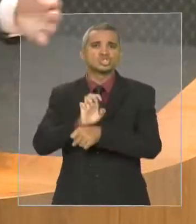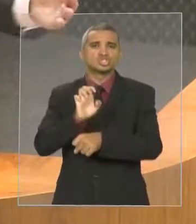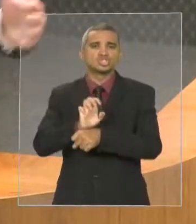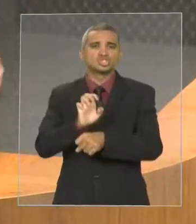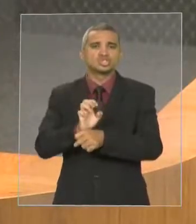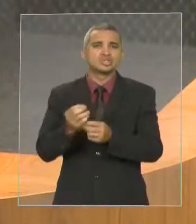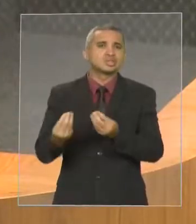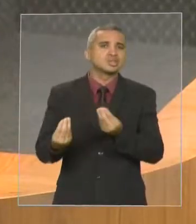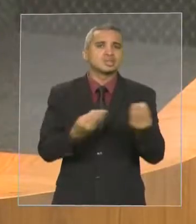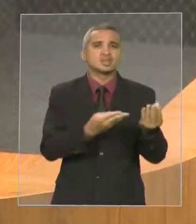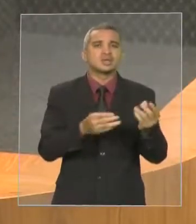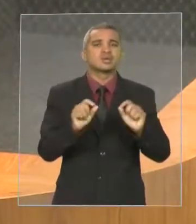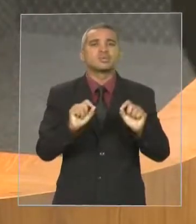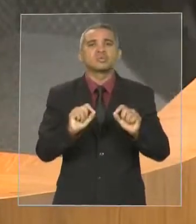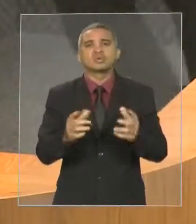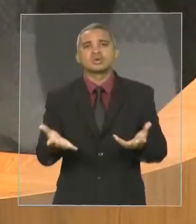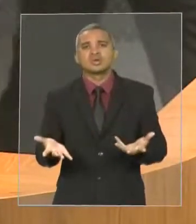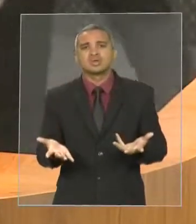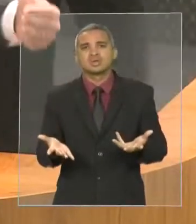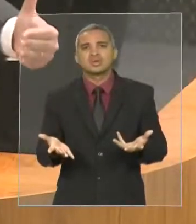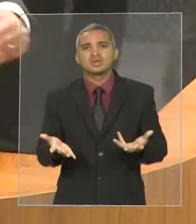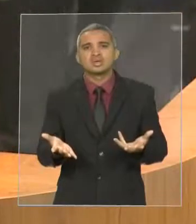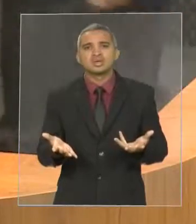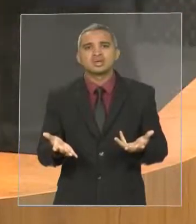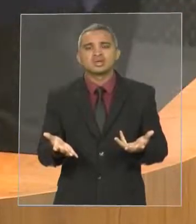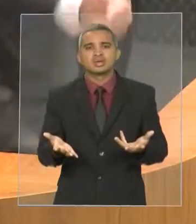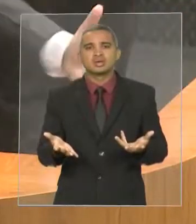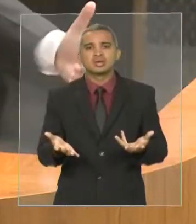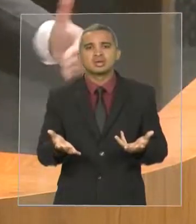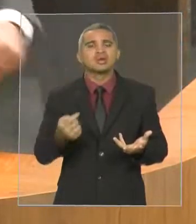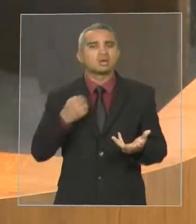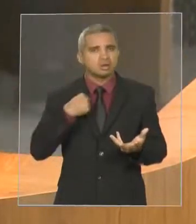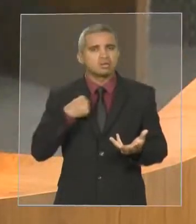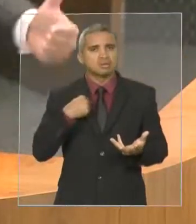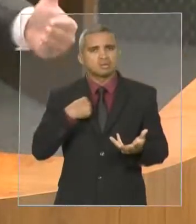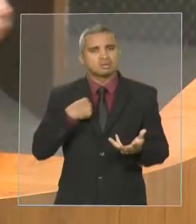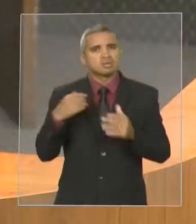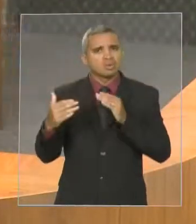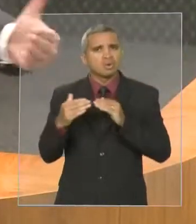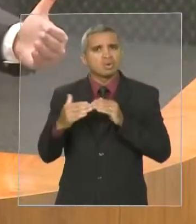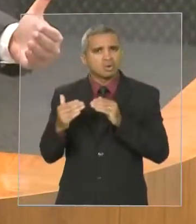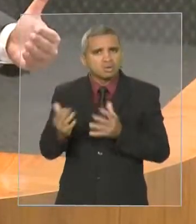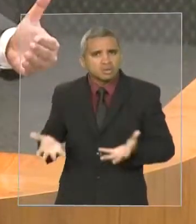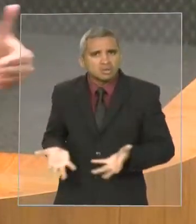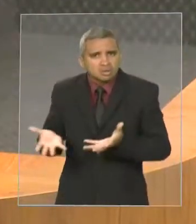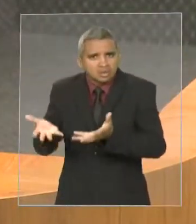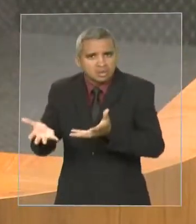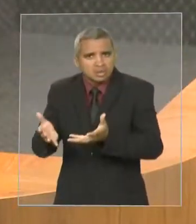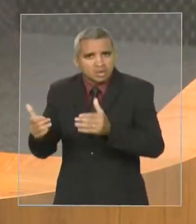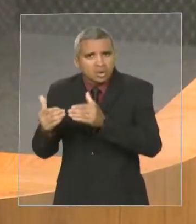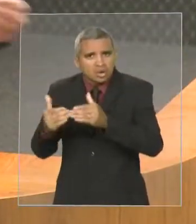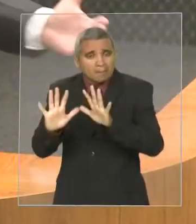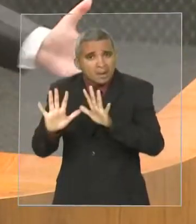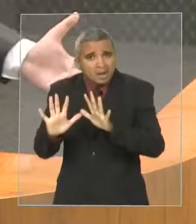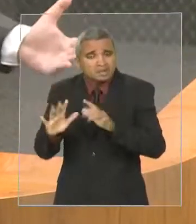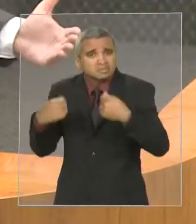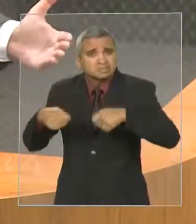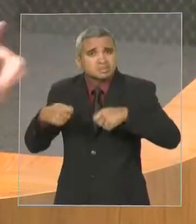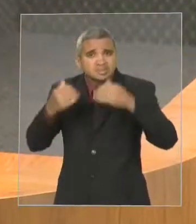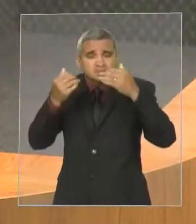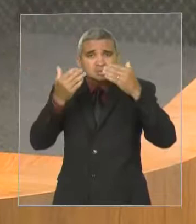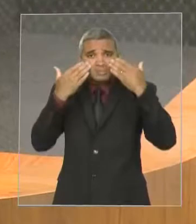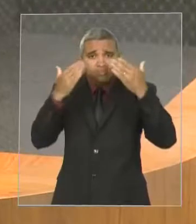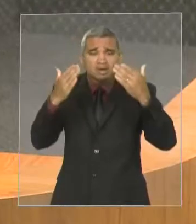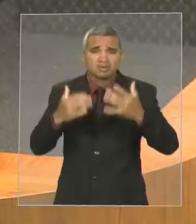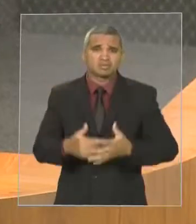uma discussão que eu não sou contra o incentivo para empresas virem aqui para produzir, não sou contra. Agora tinha que ser de maneira transparente. O